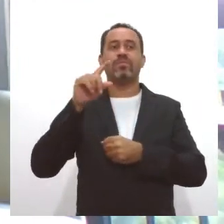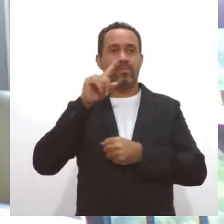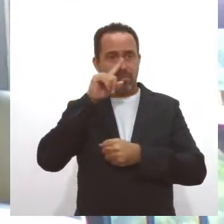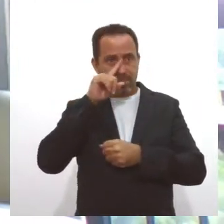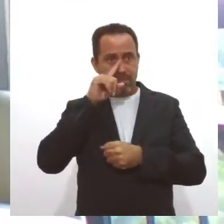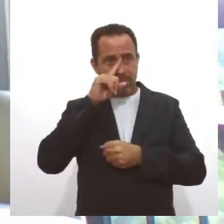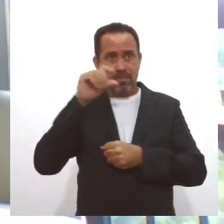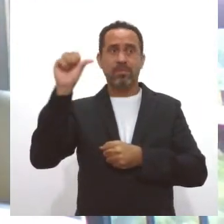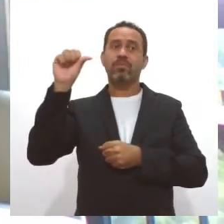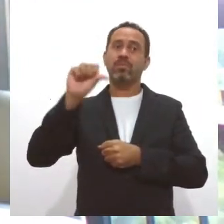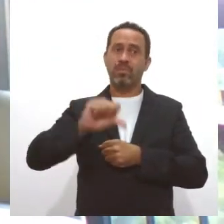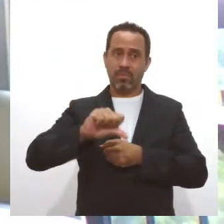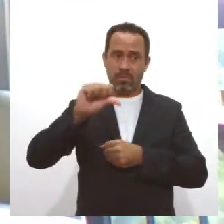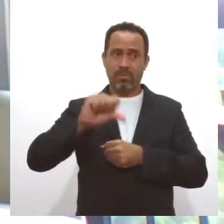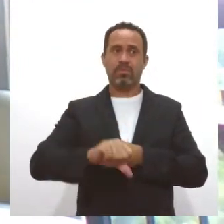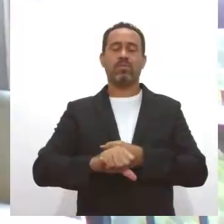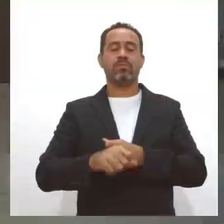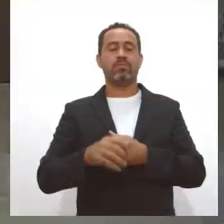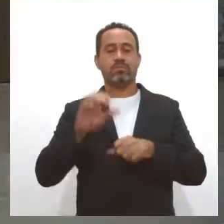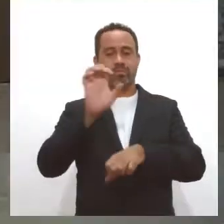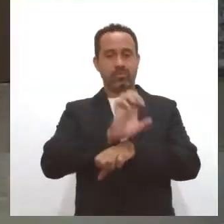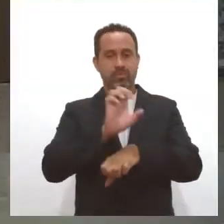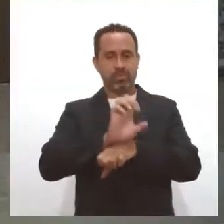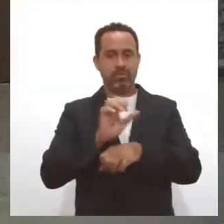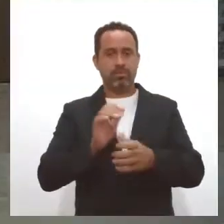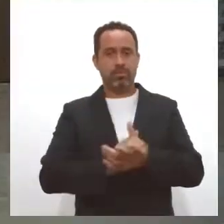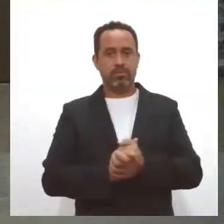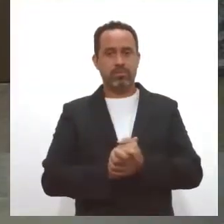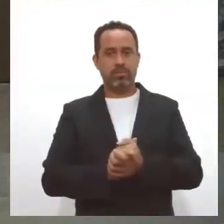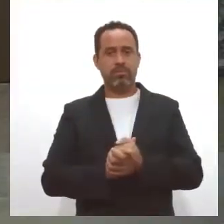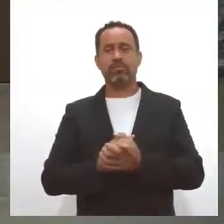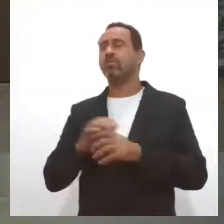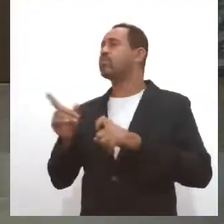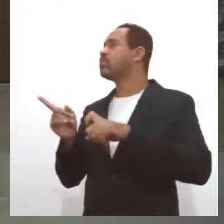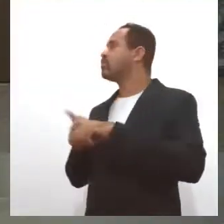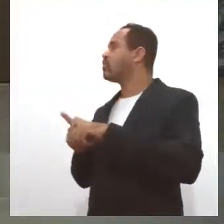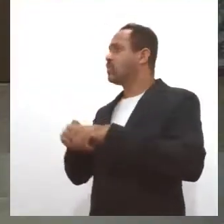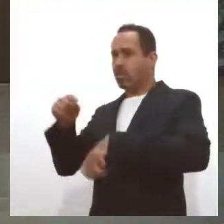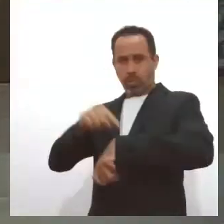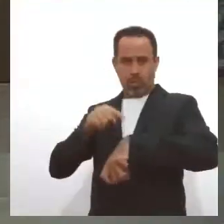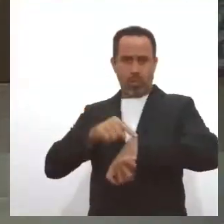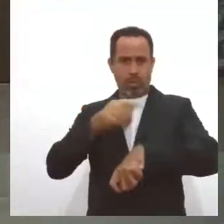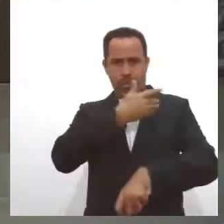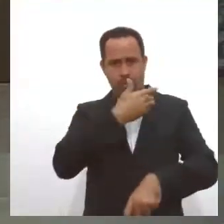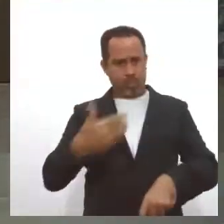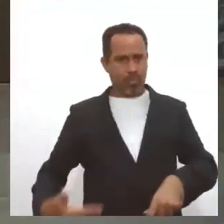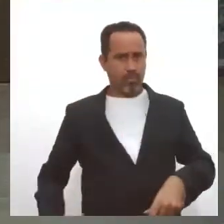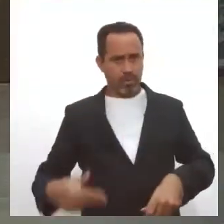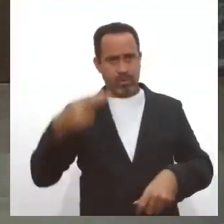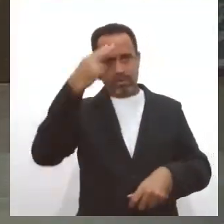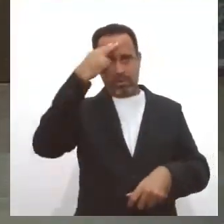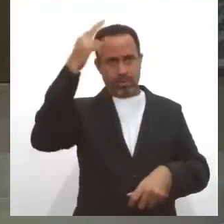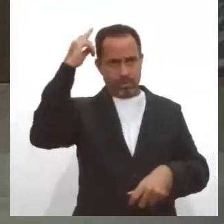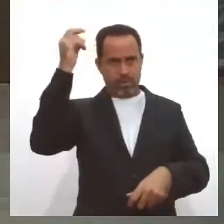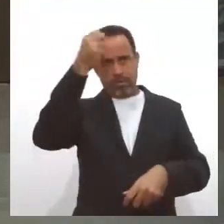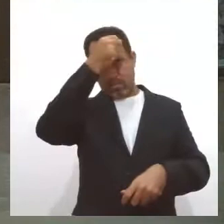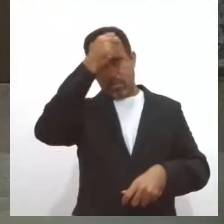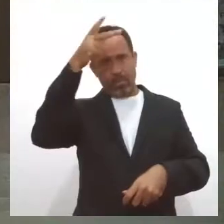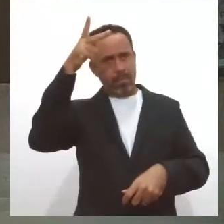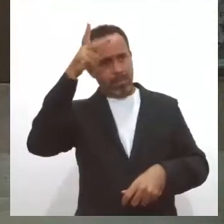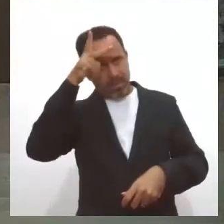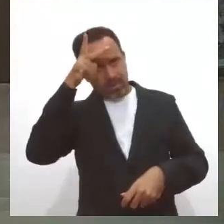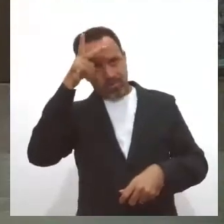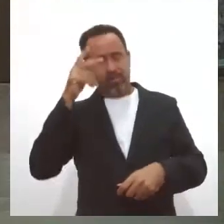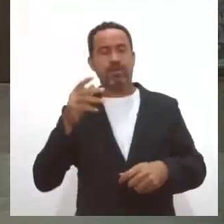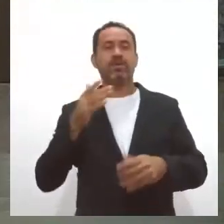direção técnica do próprio hospital. Doutora, não é hora do governador do estado de Sergipe, prefeito de Aracaju,